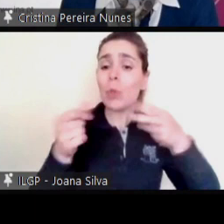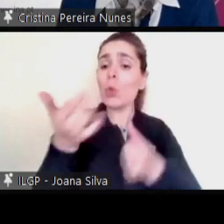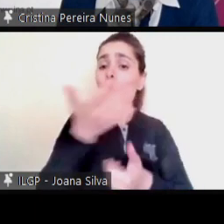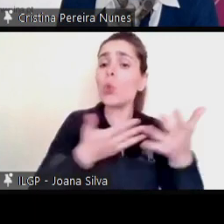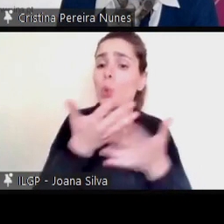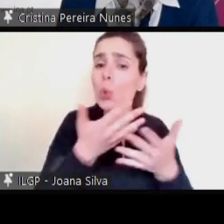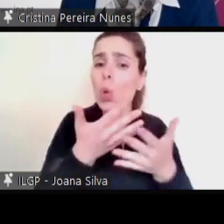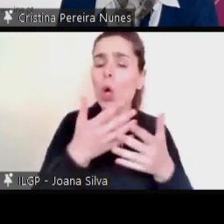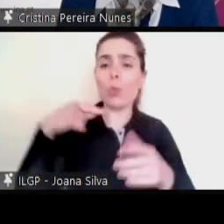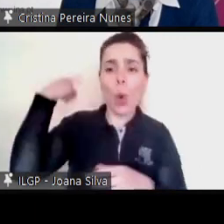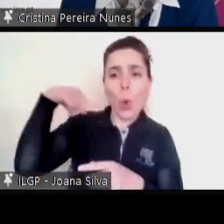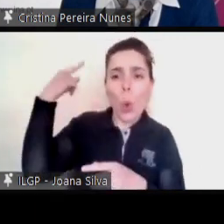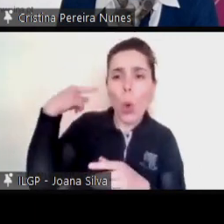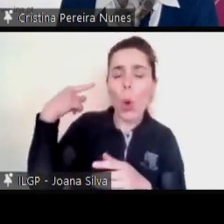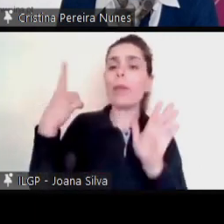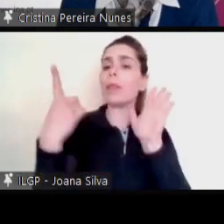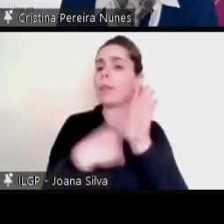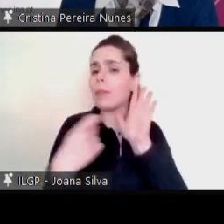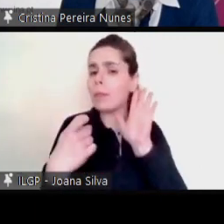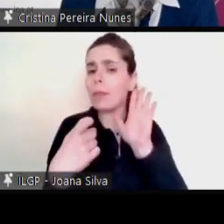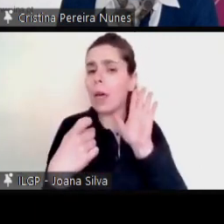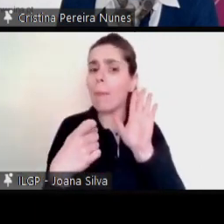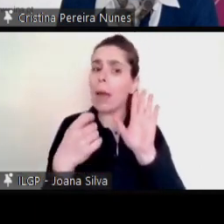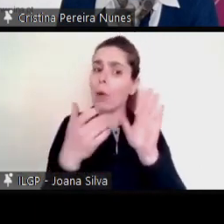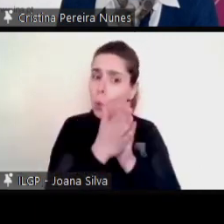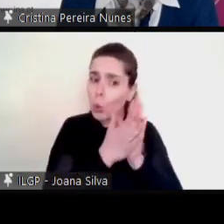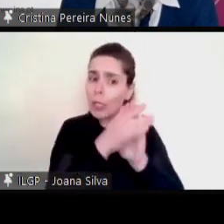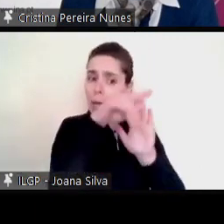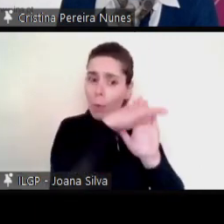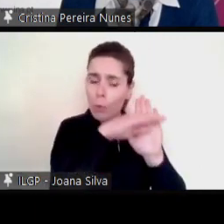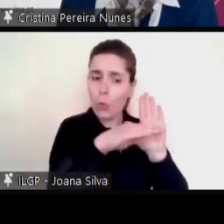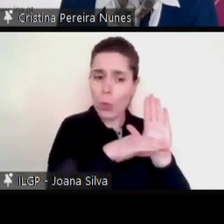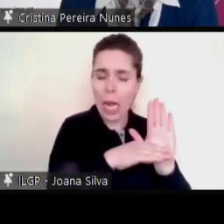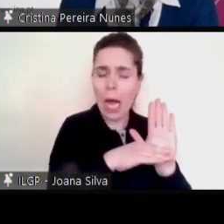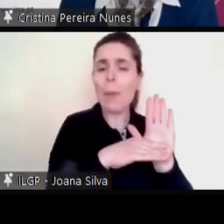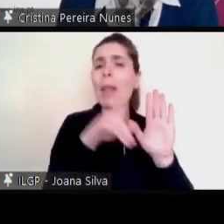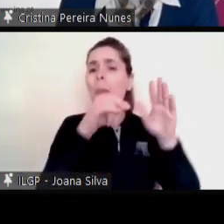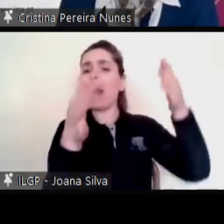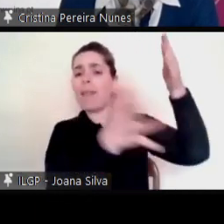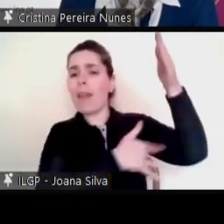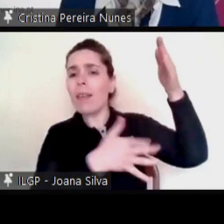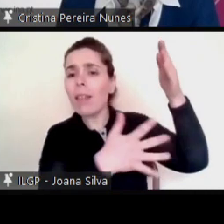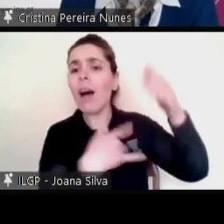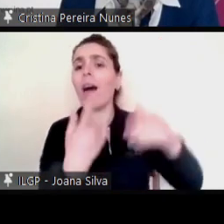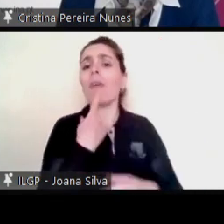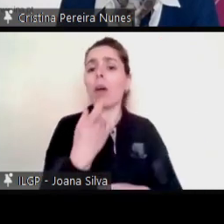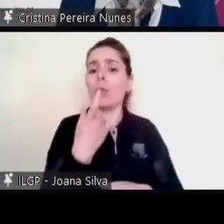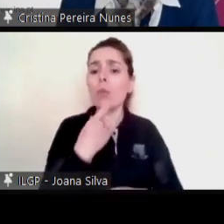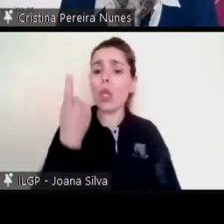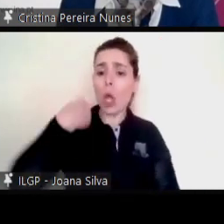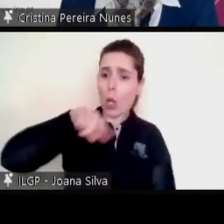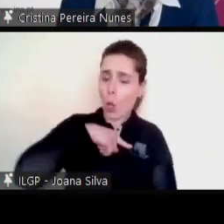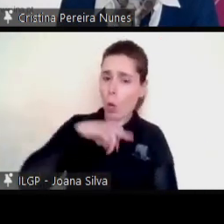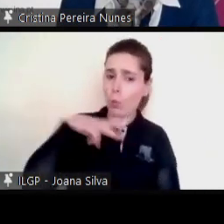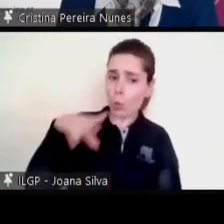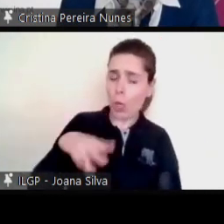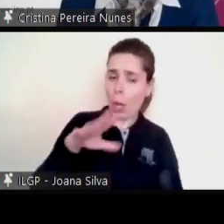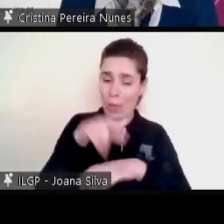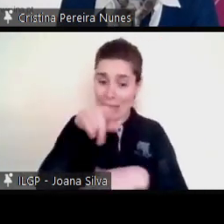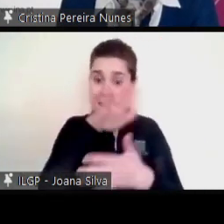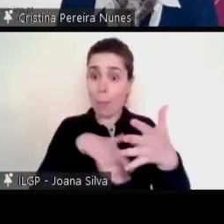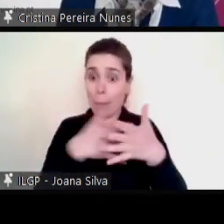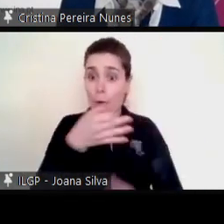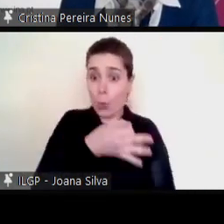em Londres e nos Estados Unidos, que eram feitos em dashboards. Agora trouxe aqui o da Irlanda, o do Reino Unido e também o nosso, nomeadamente no PRR e até